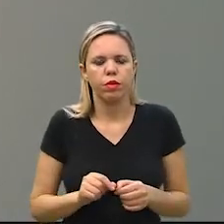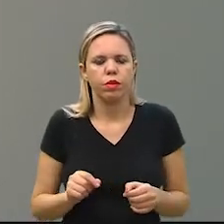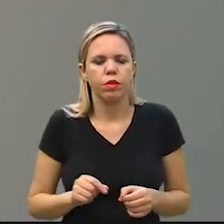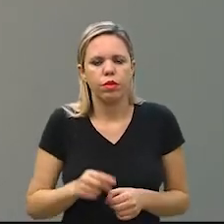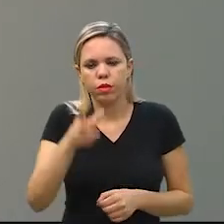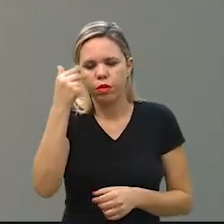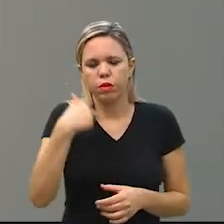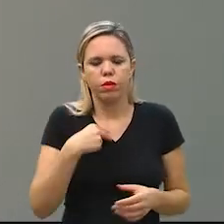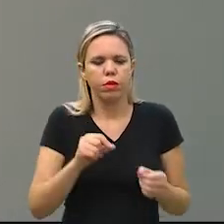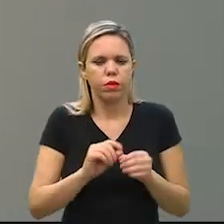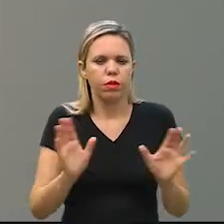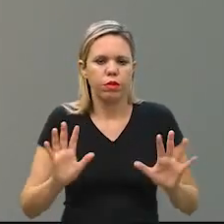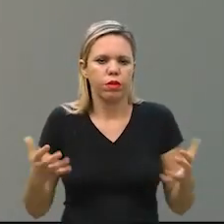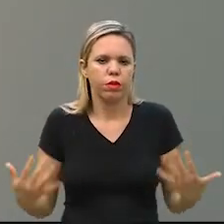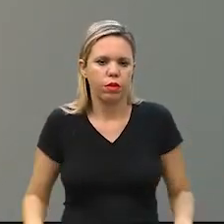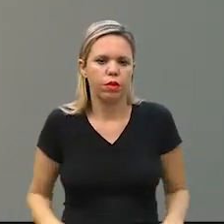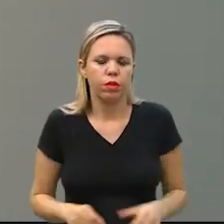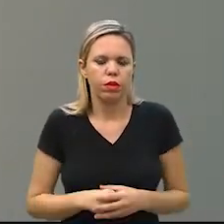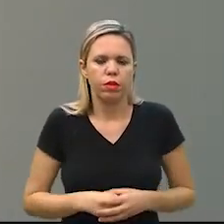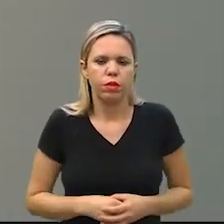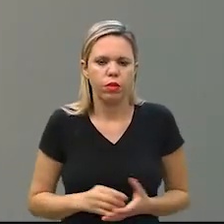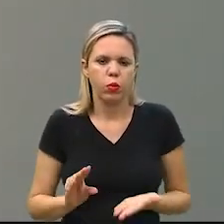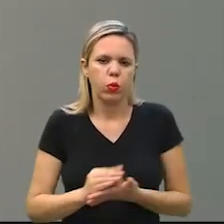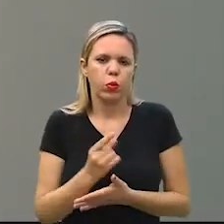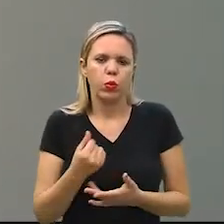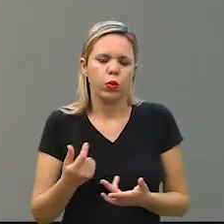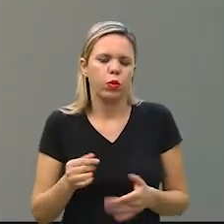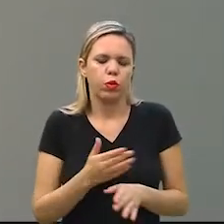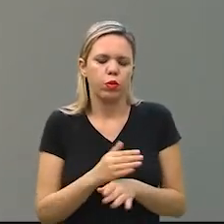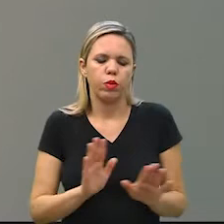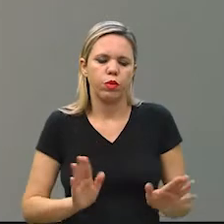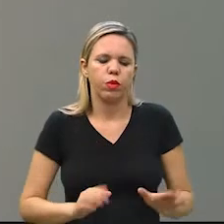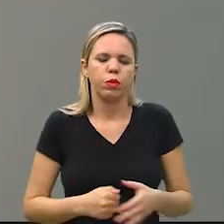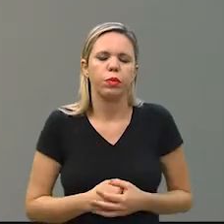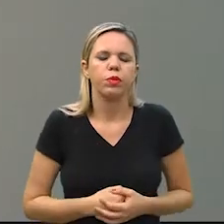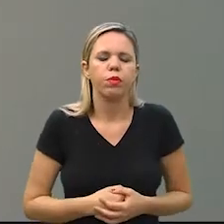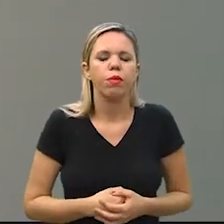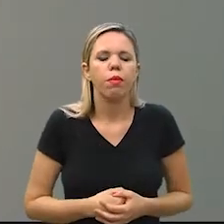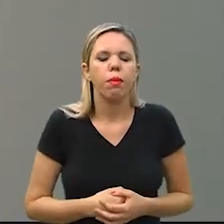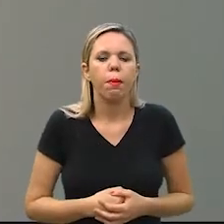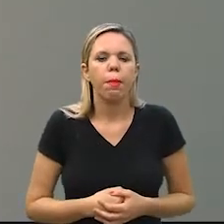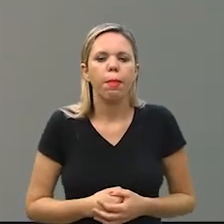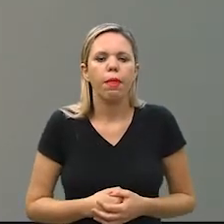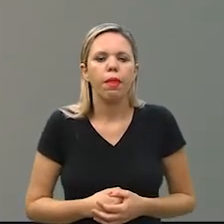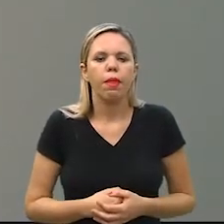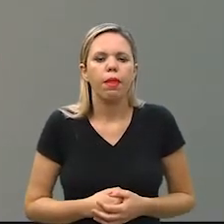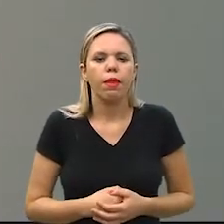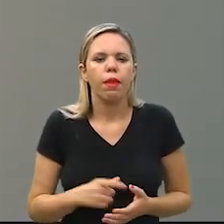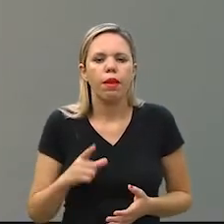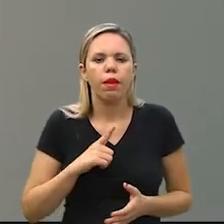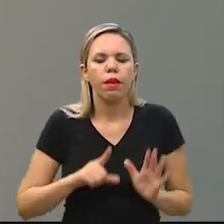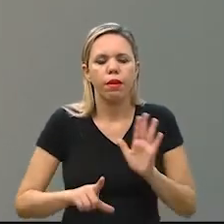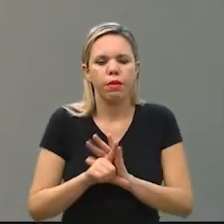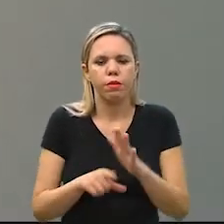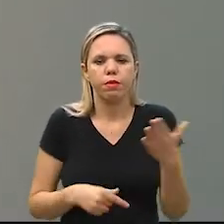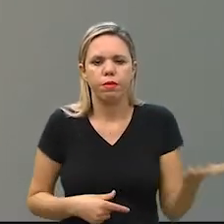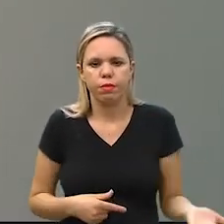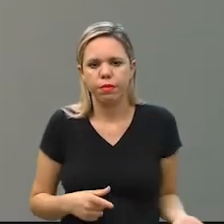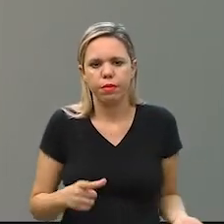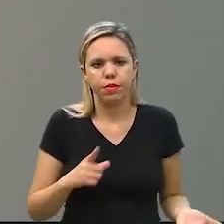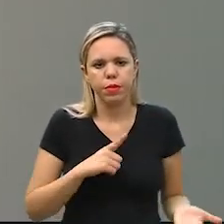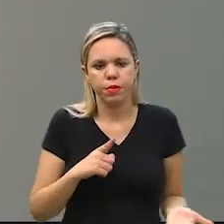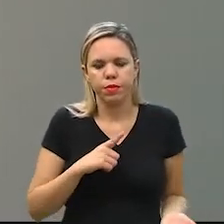pode fazer o que ele quiser com o orçamento, né? Por isso que nós temos a lei e temos